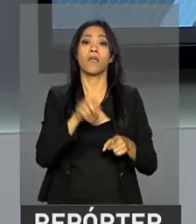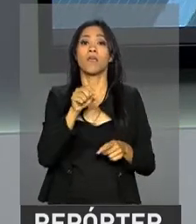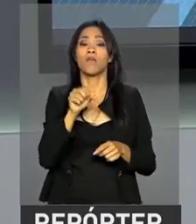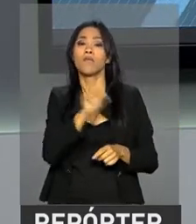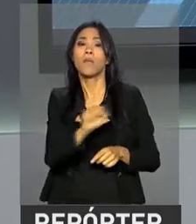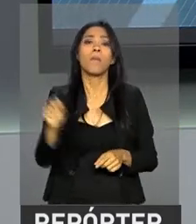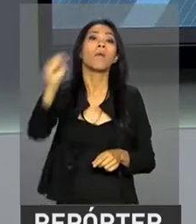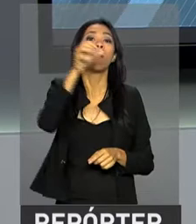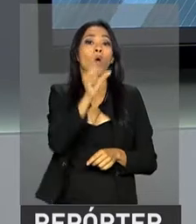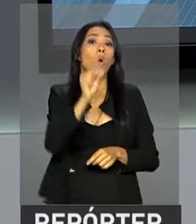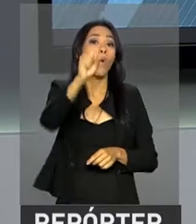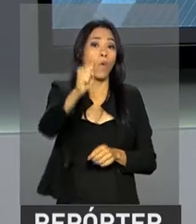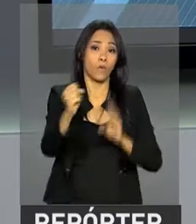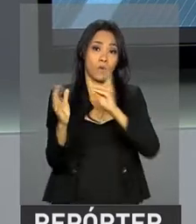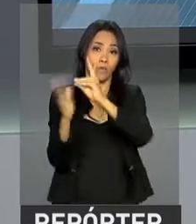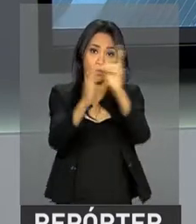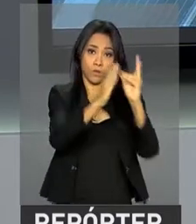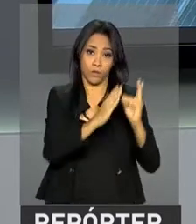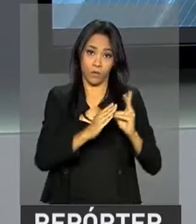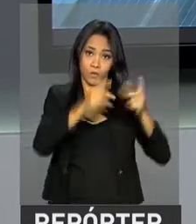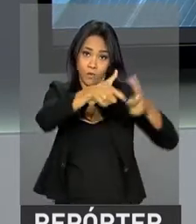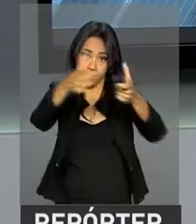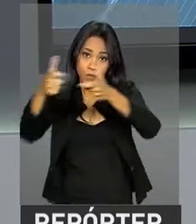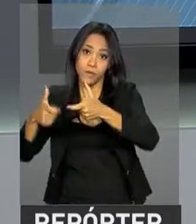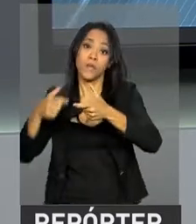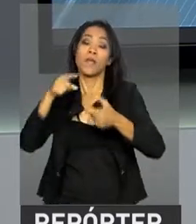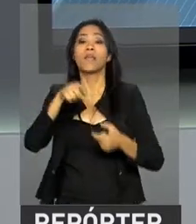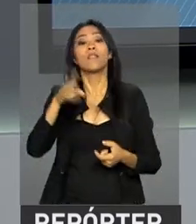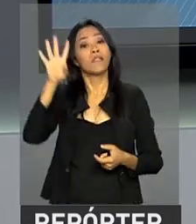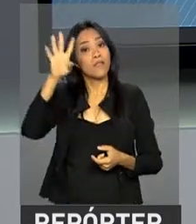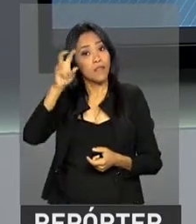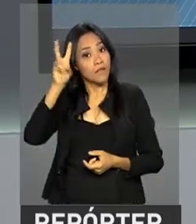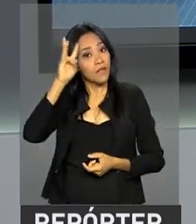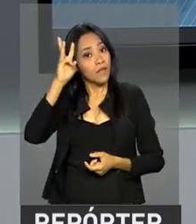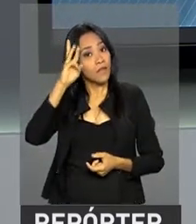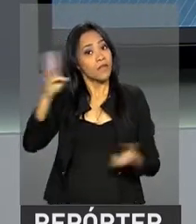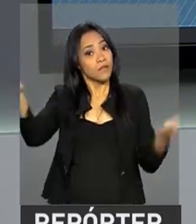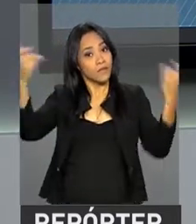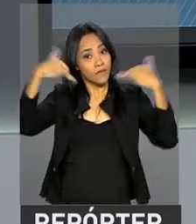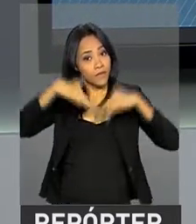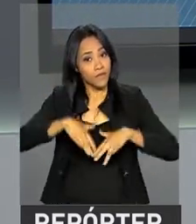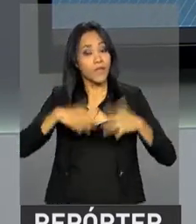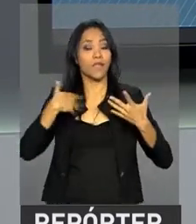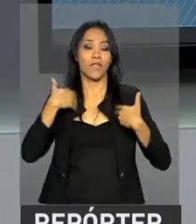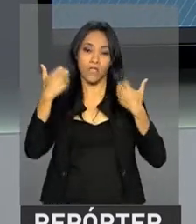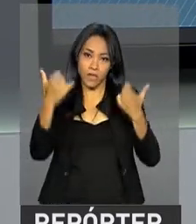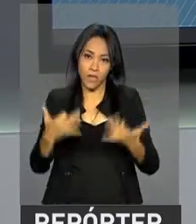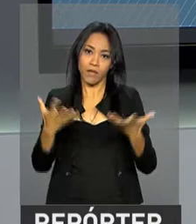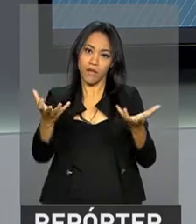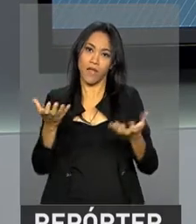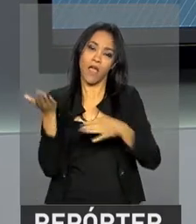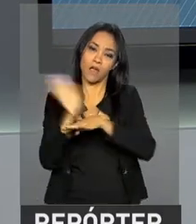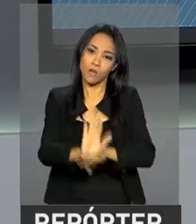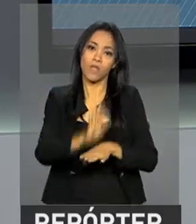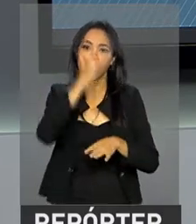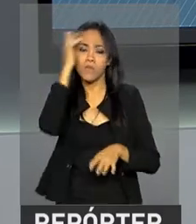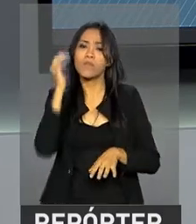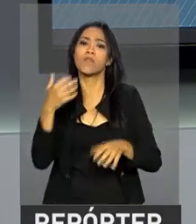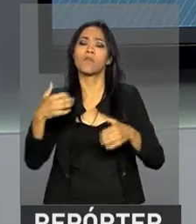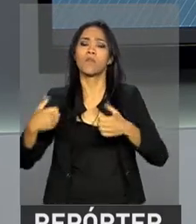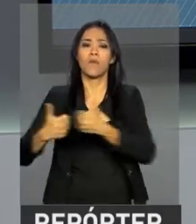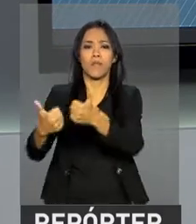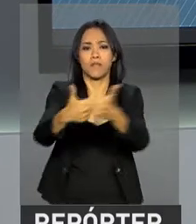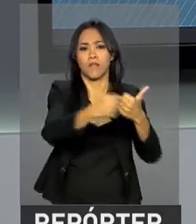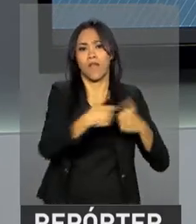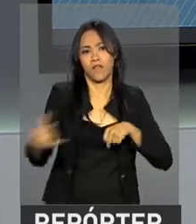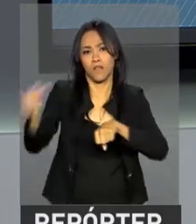Recebidos em Brasília nesta terça-feira, os médicos reafirmaram a vontade de ajudar quem mais precisa nas periferias das regiões metropolitanas